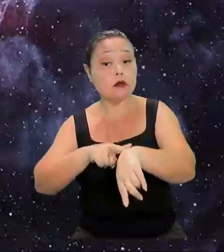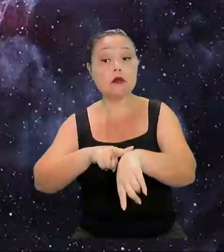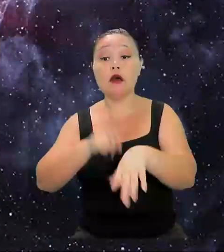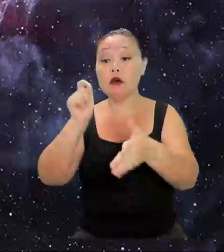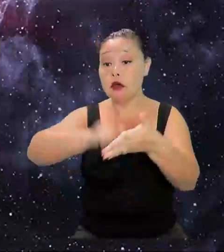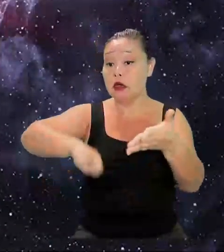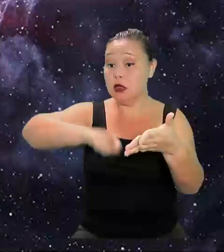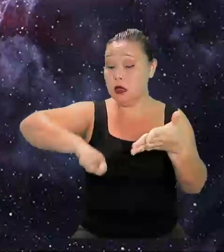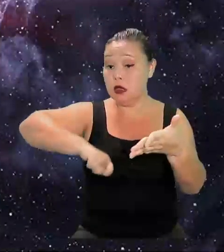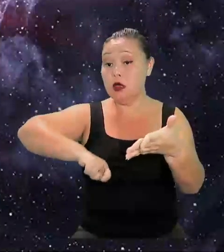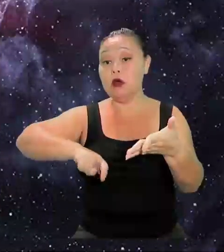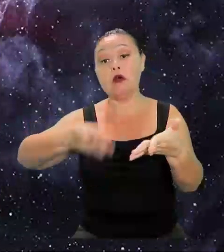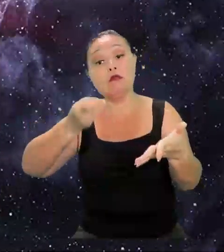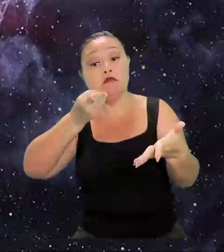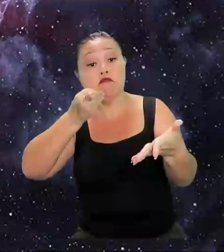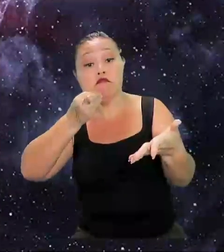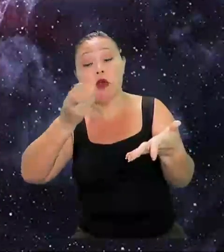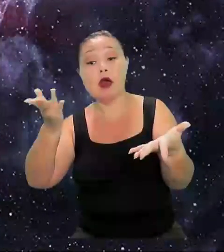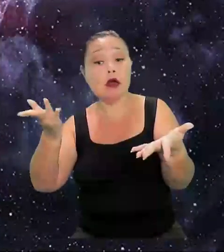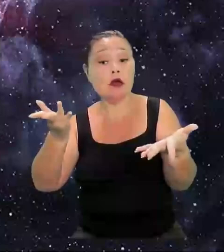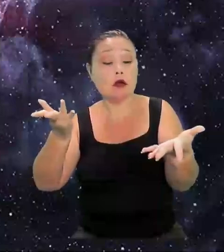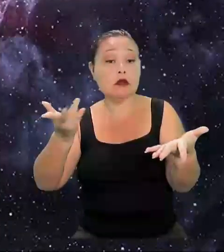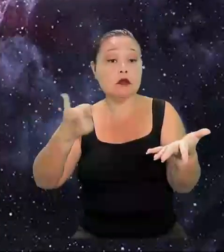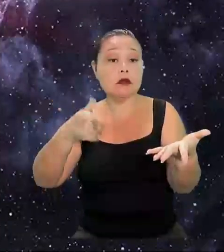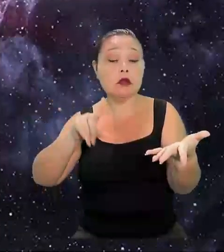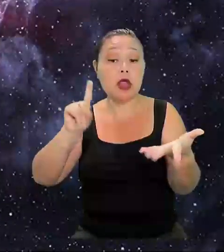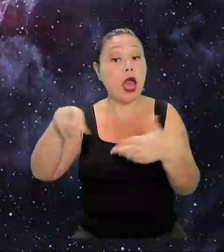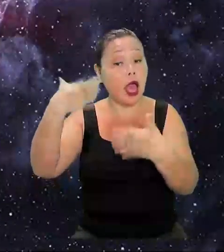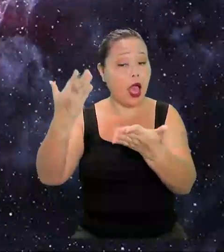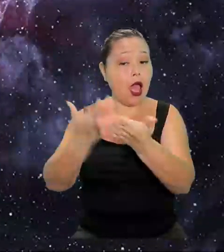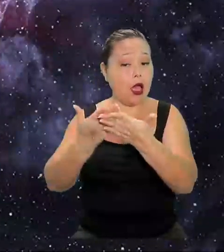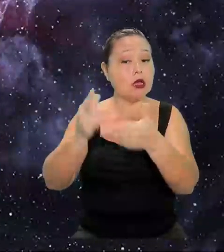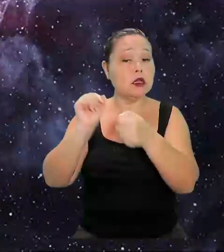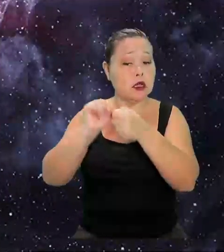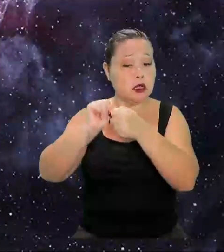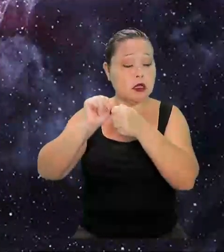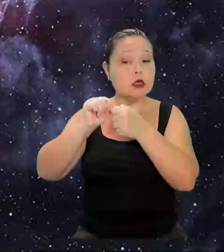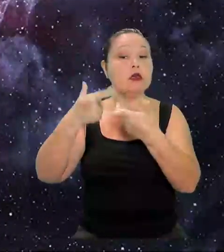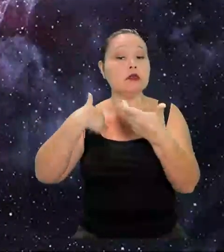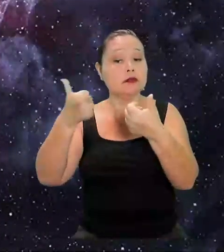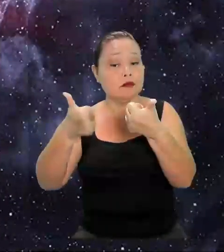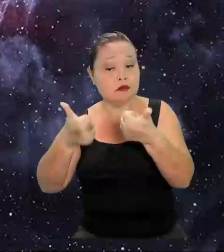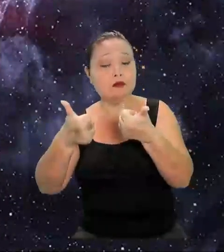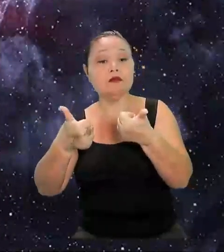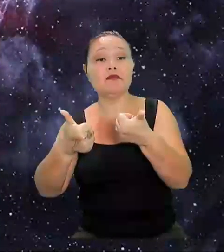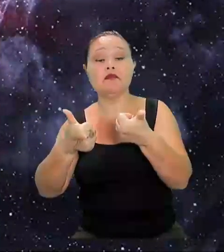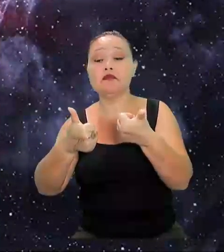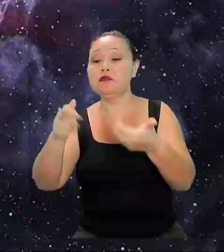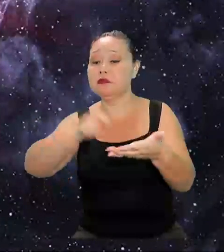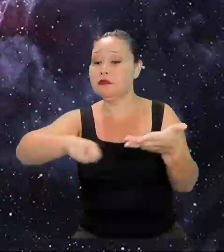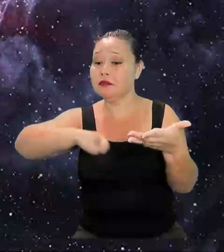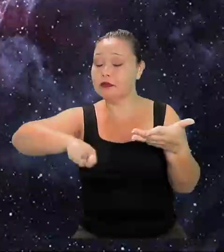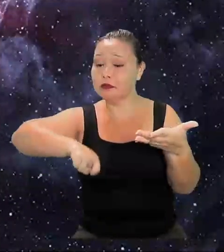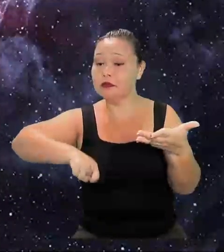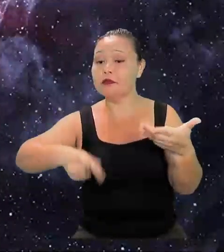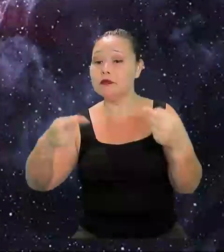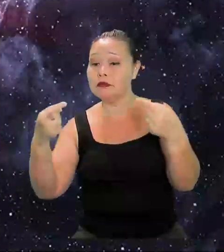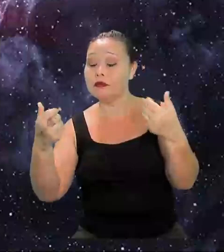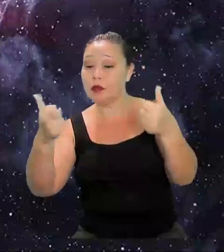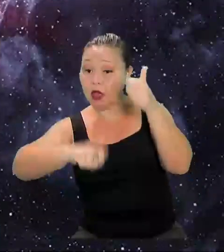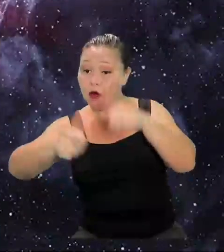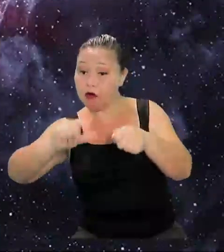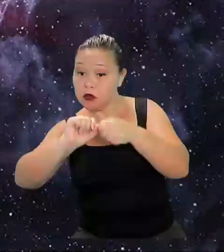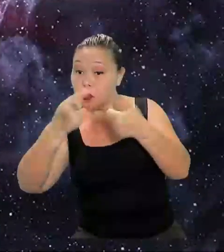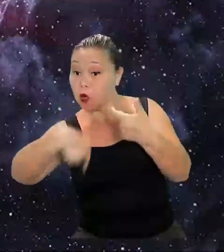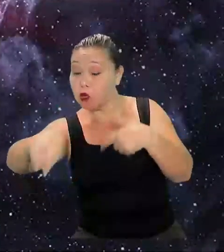3 na correção, eles ganharam de bônus, né, professor Maurício? Na aula. Já fizemos ela na aula, então já está mais do que corrigida e conferida junto com